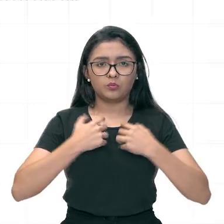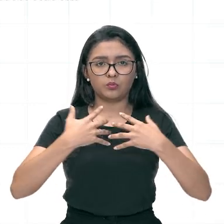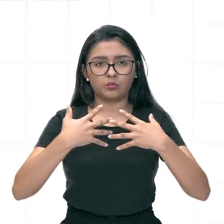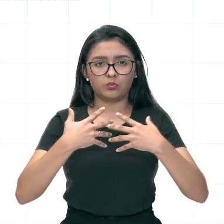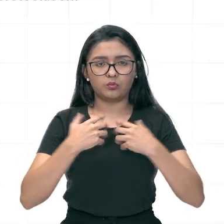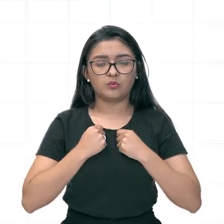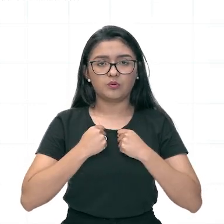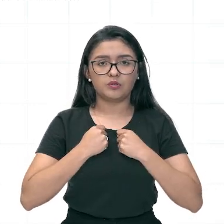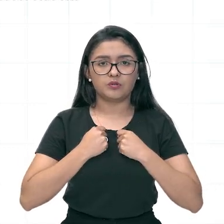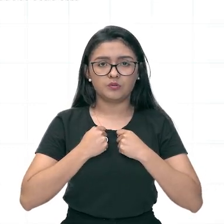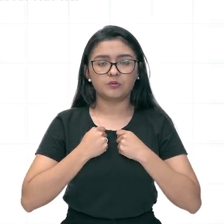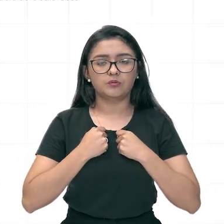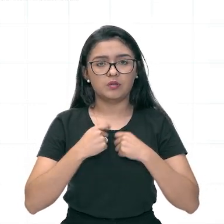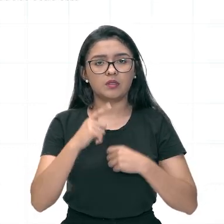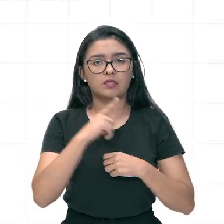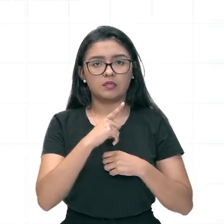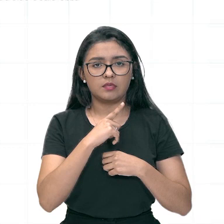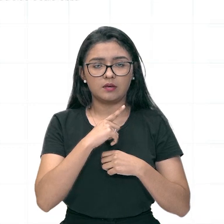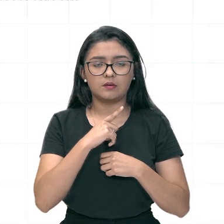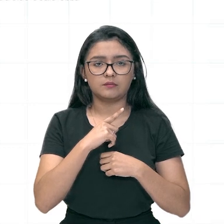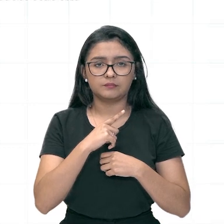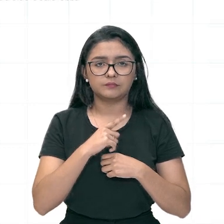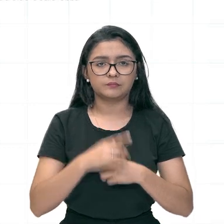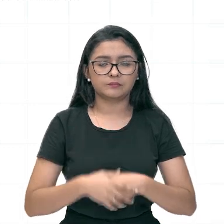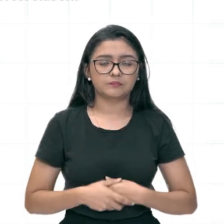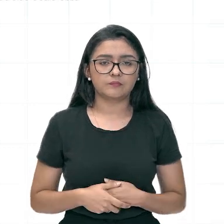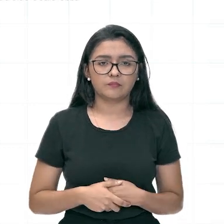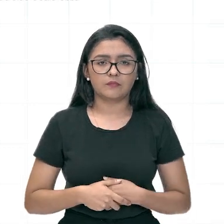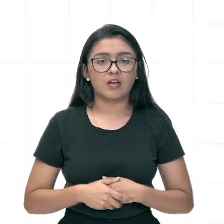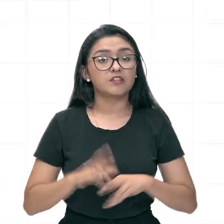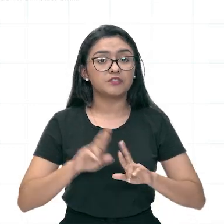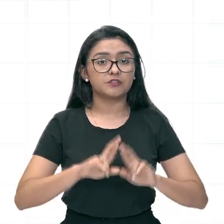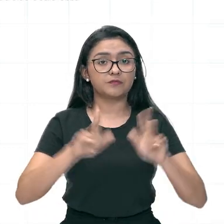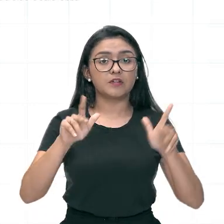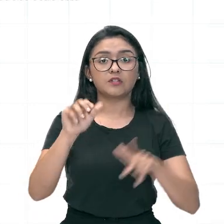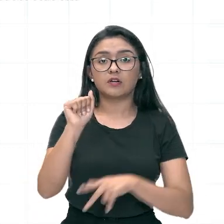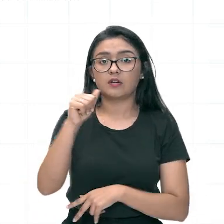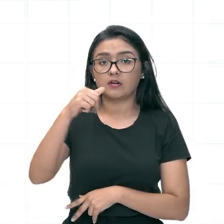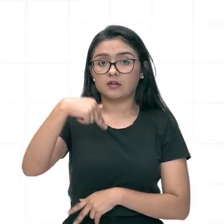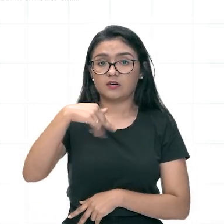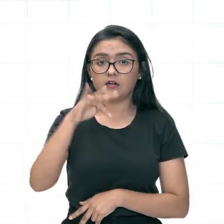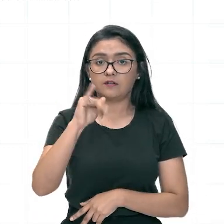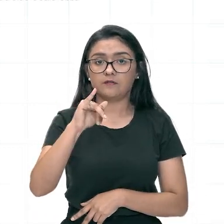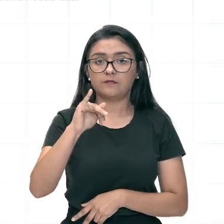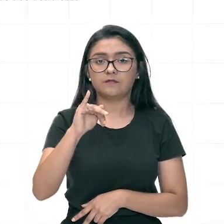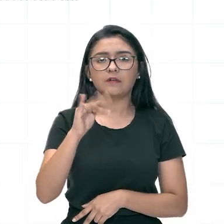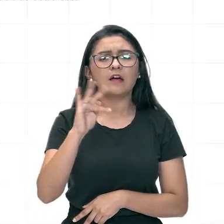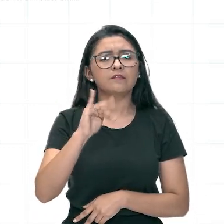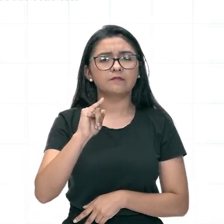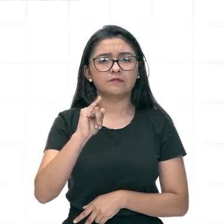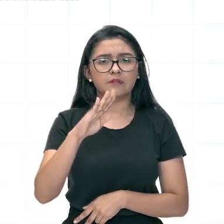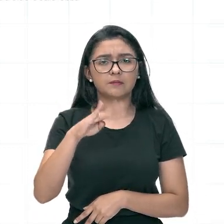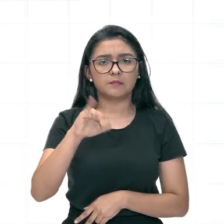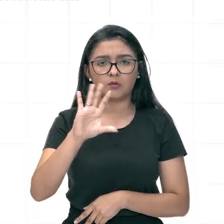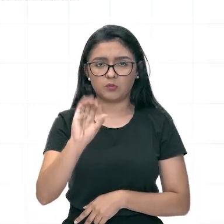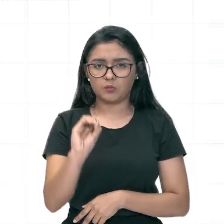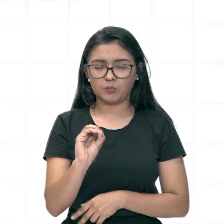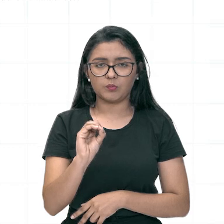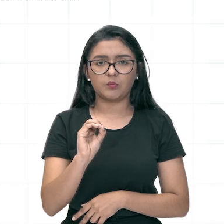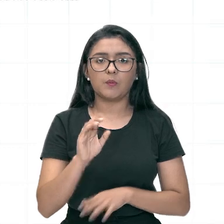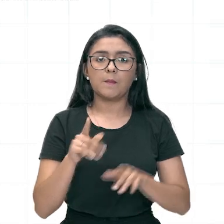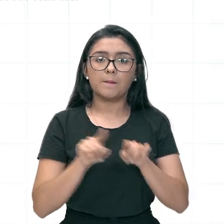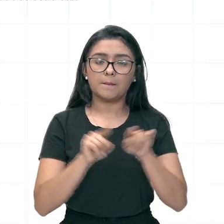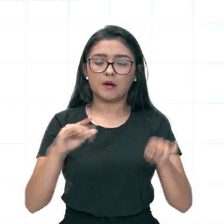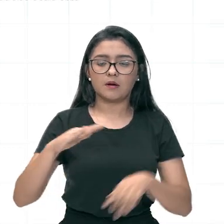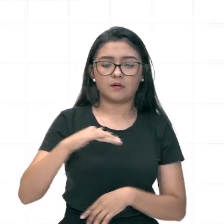anfíbios que respiram ali, tem uma respiração cutânea, né, por exemplo. Os répteis, eles têm uma respiração pulmonar.